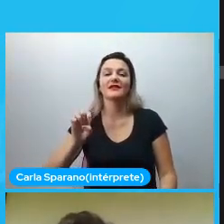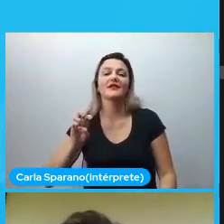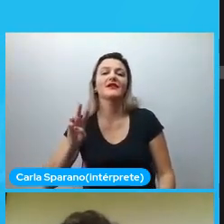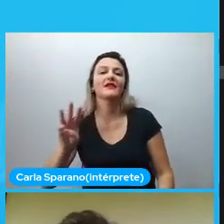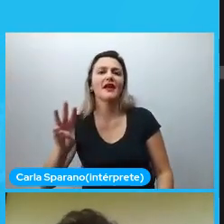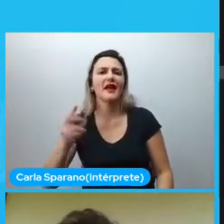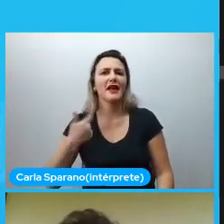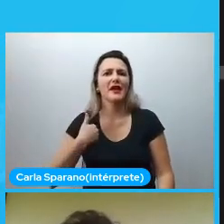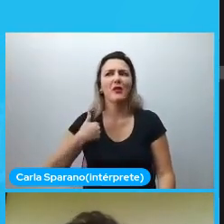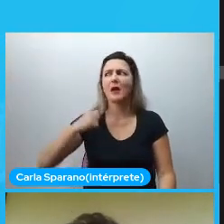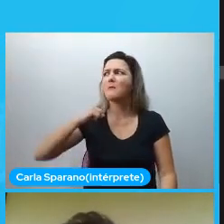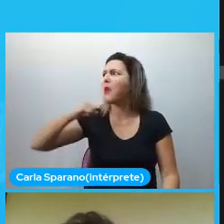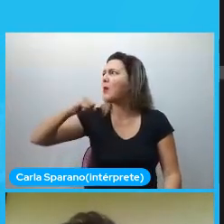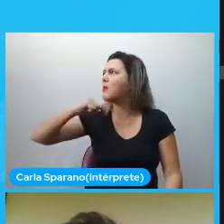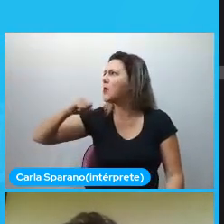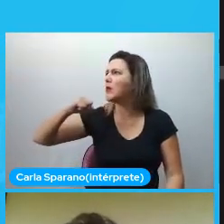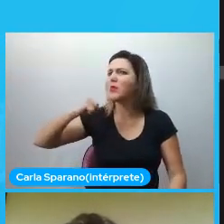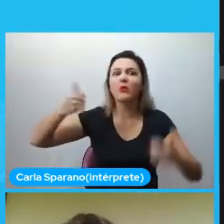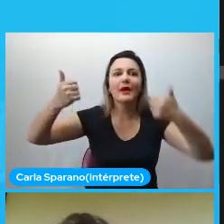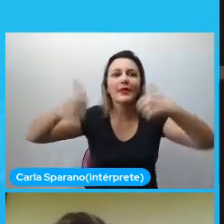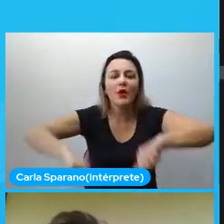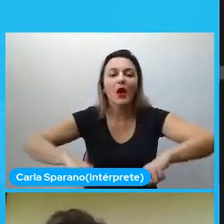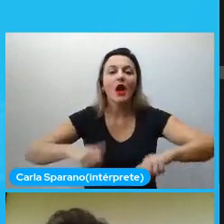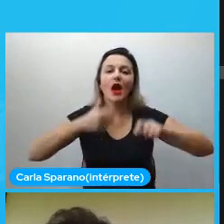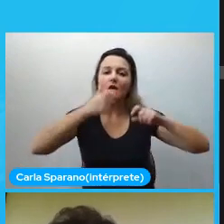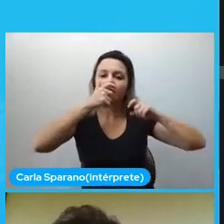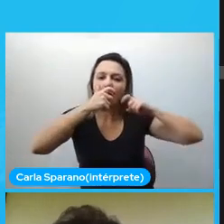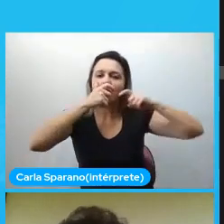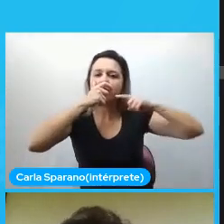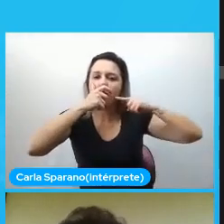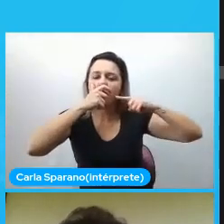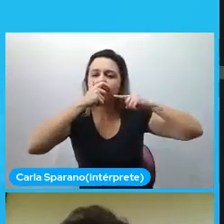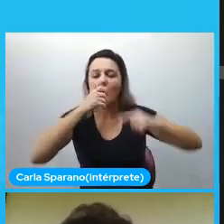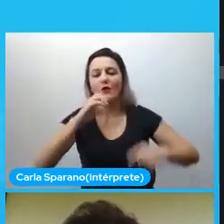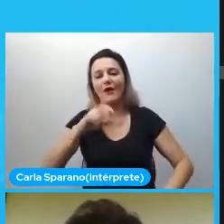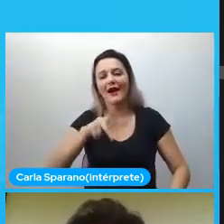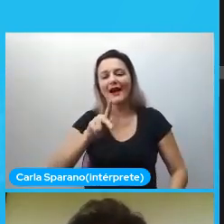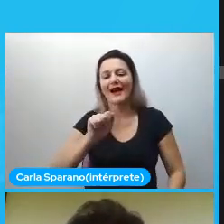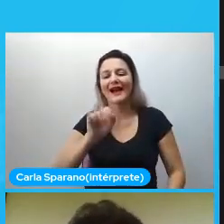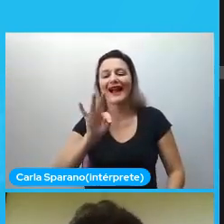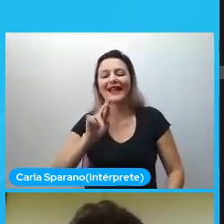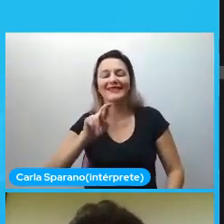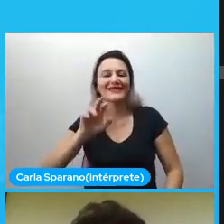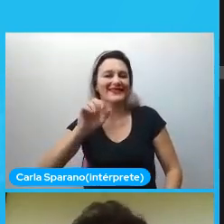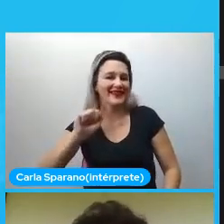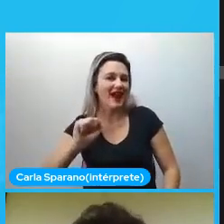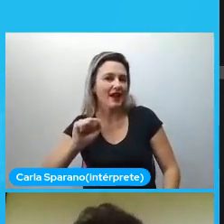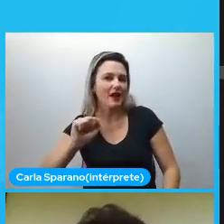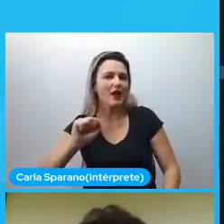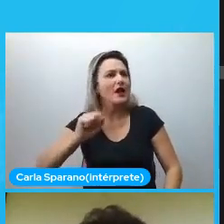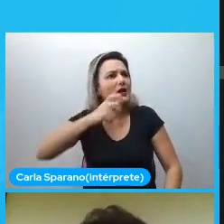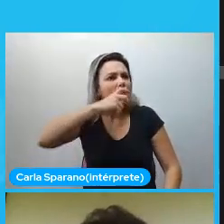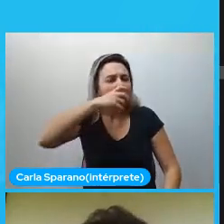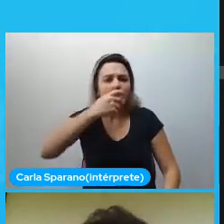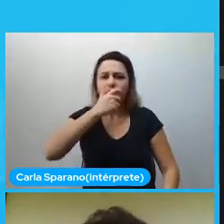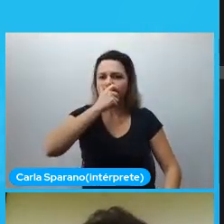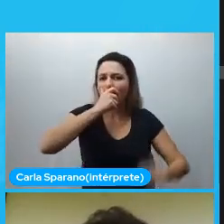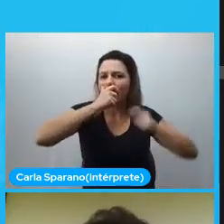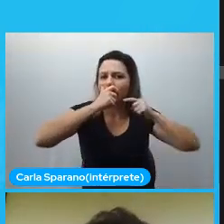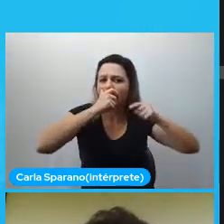nas picapes, parou o som. E aí o Catra tava lá, e aí o MC Krell falou, pô, Catra, pega o microfone e faz um beatbox. E ele fez justamente